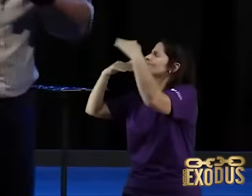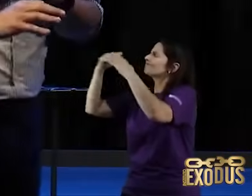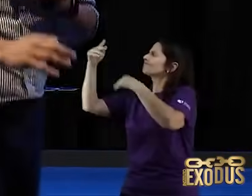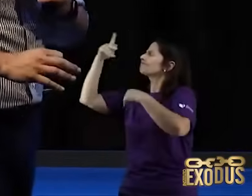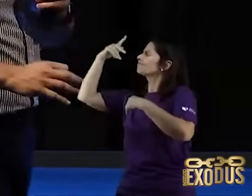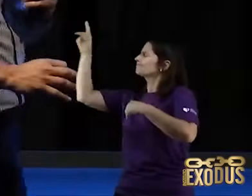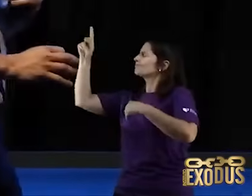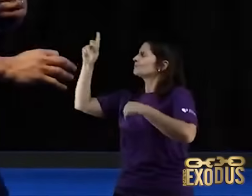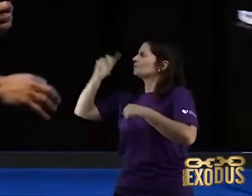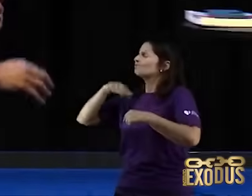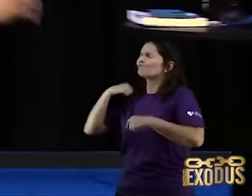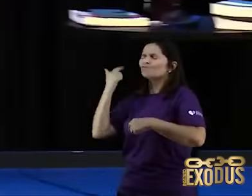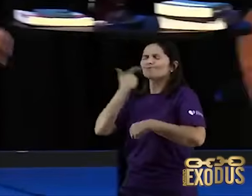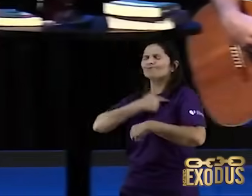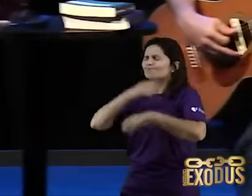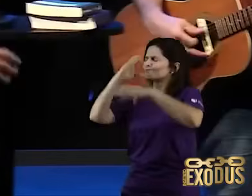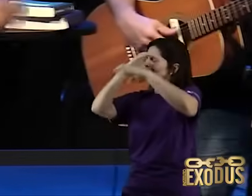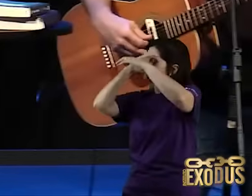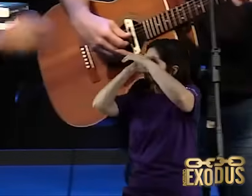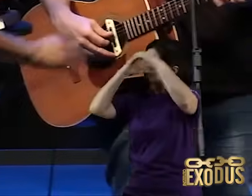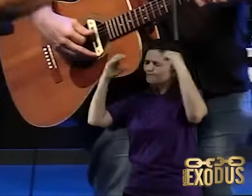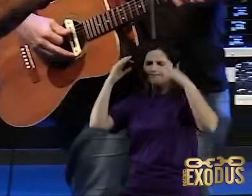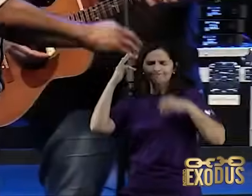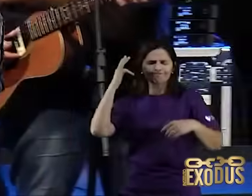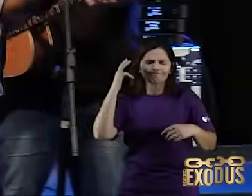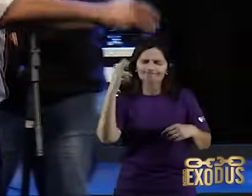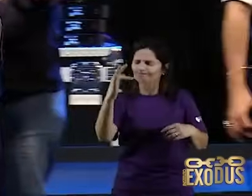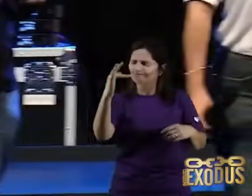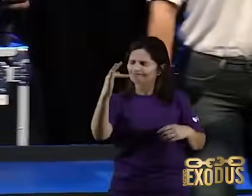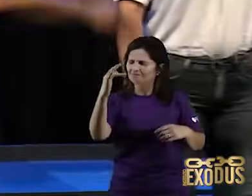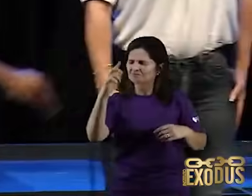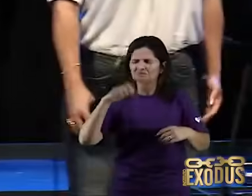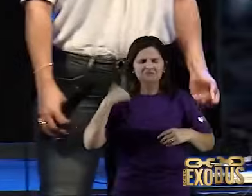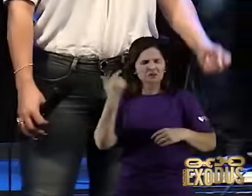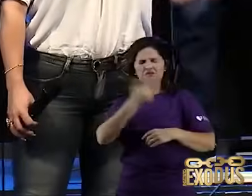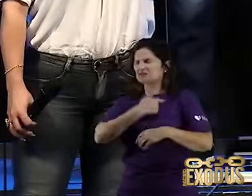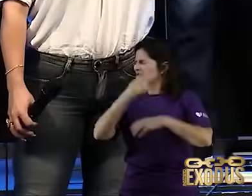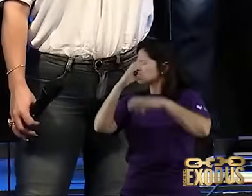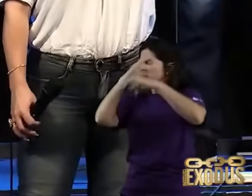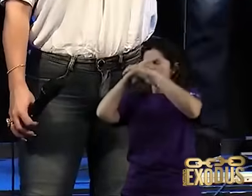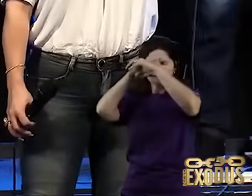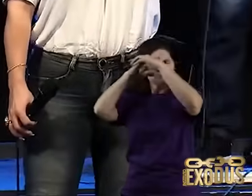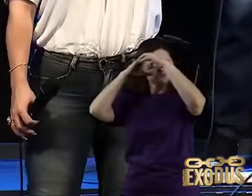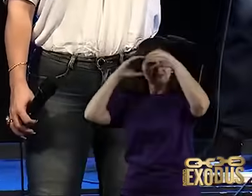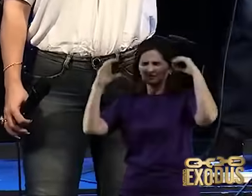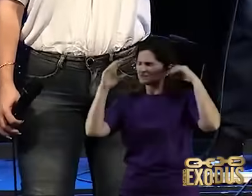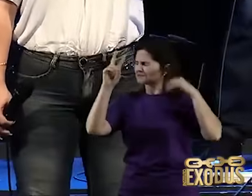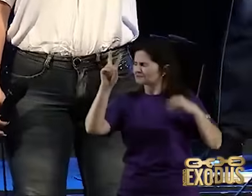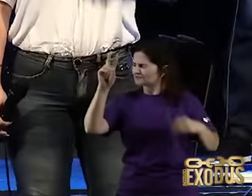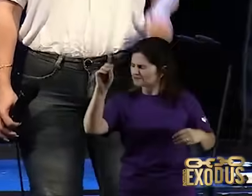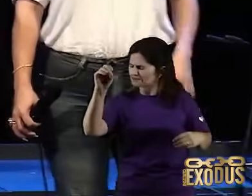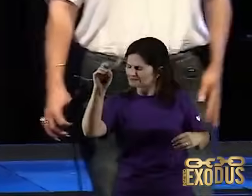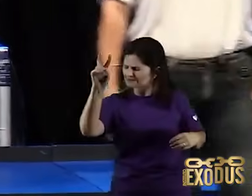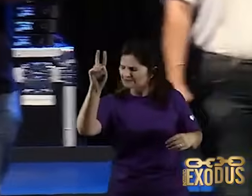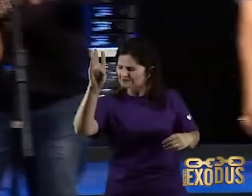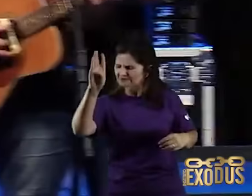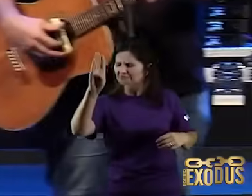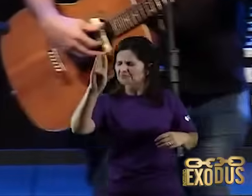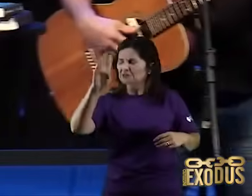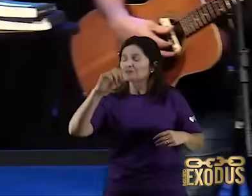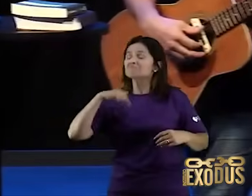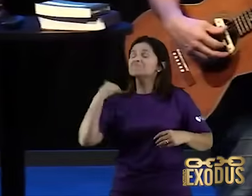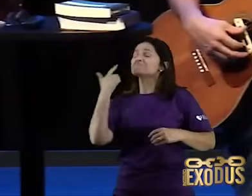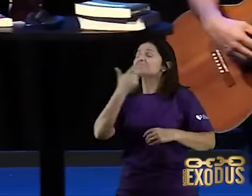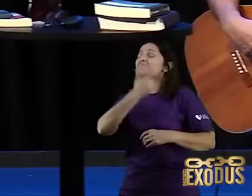no futuro nós não confiamos em 2024 Senor Deus nós confiamos na tua